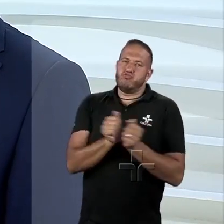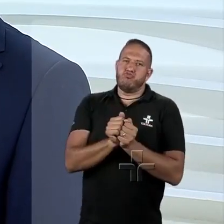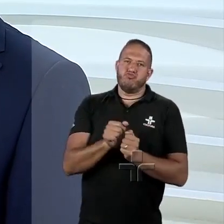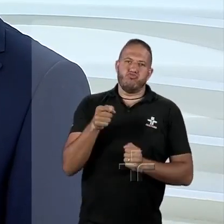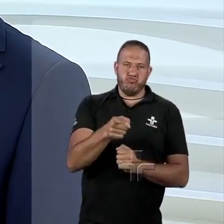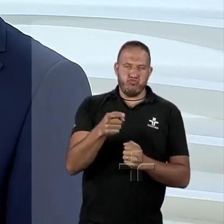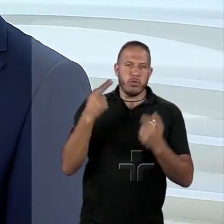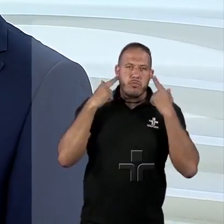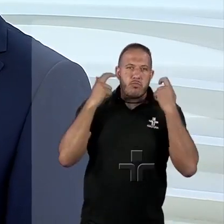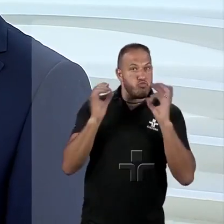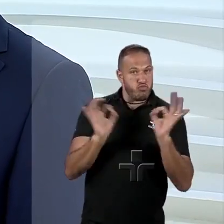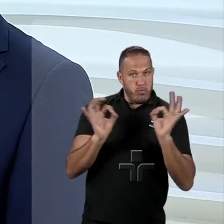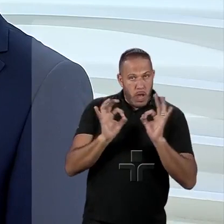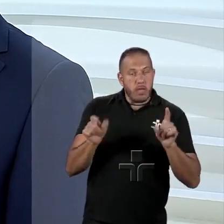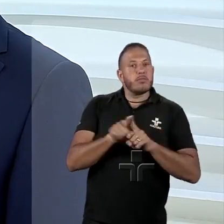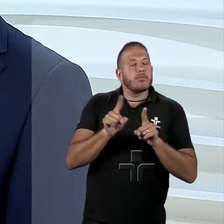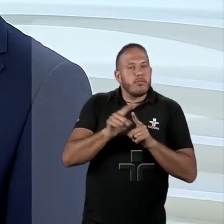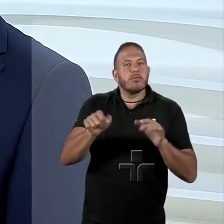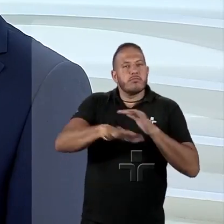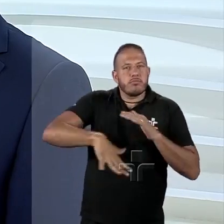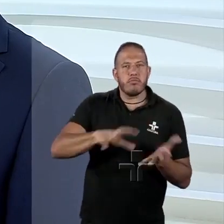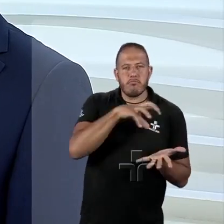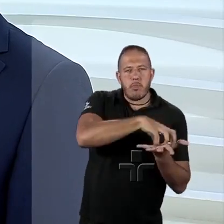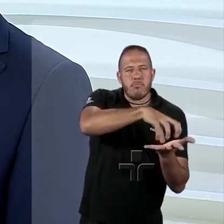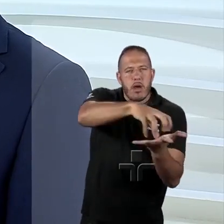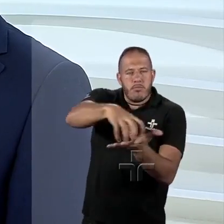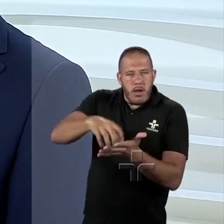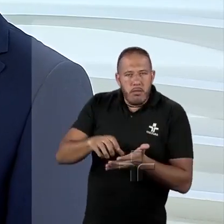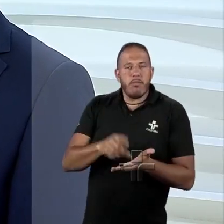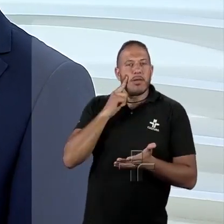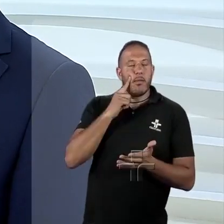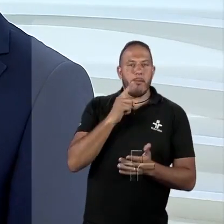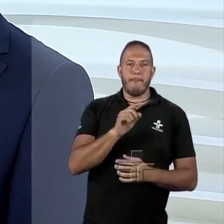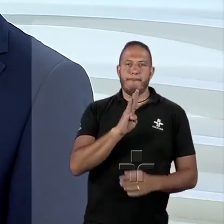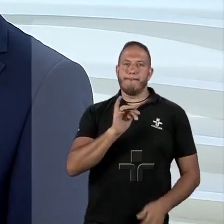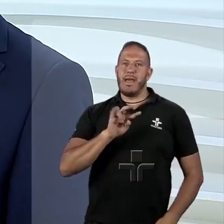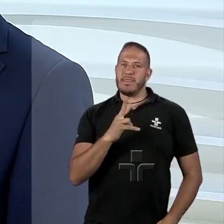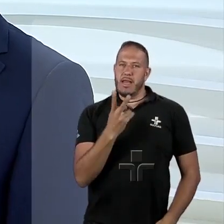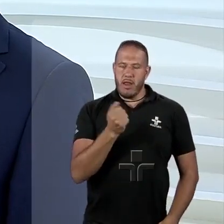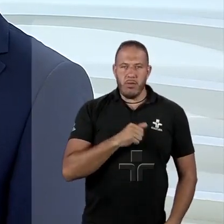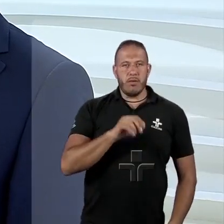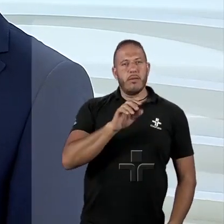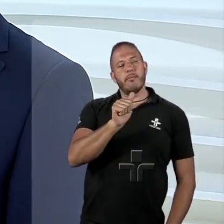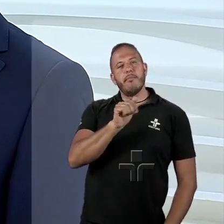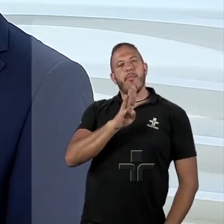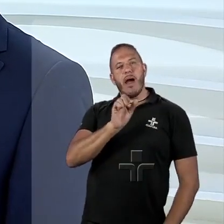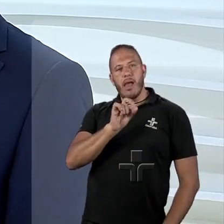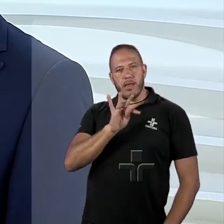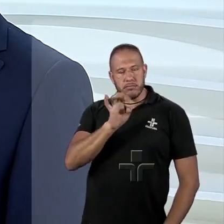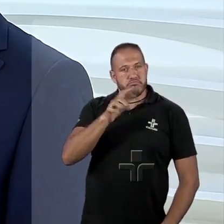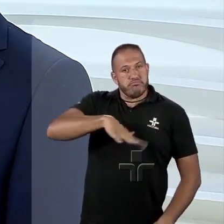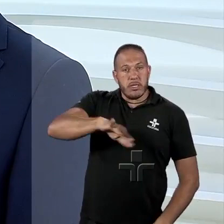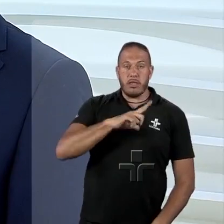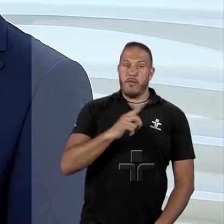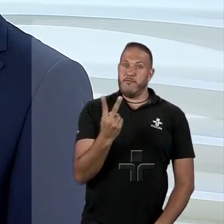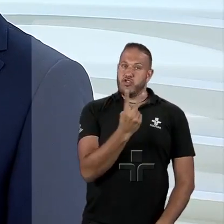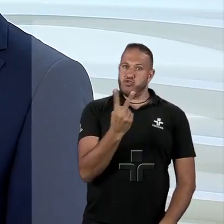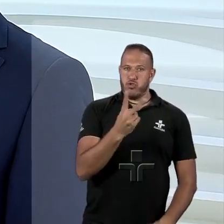também criar os BAEPs, os Batalhões Especiais da Polícia Militar. Hoje temos 5 no estado de São Paulo, teremos 22,